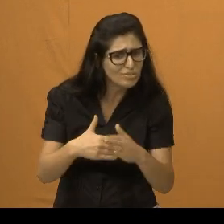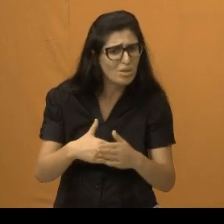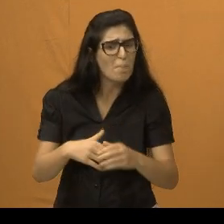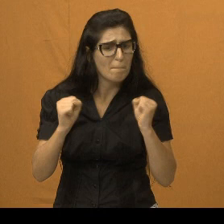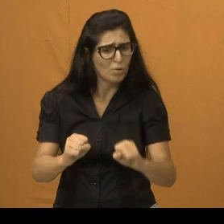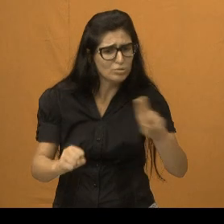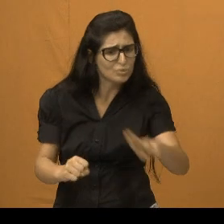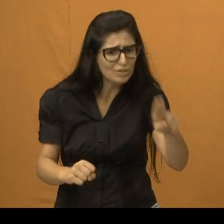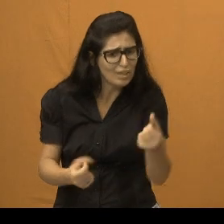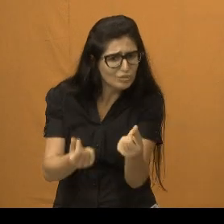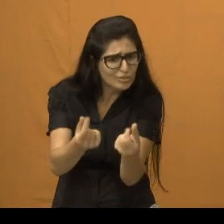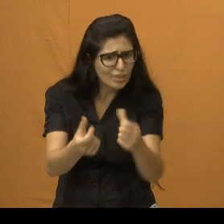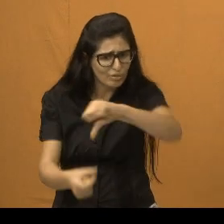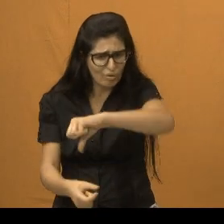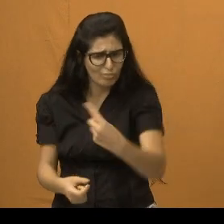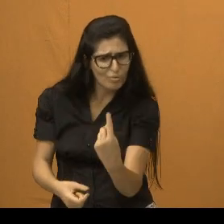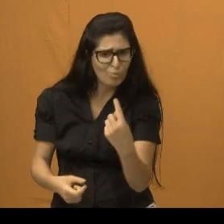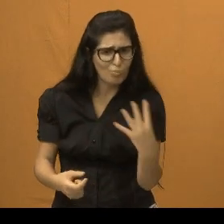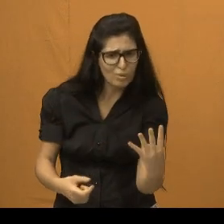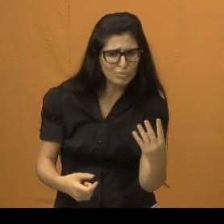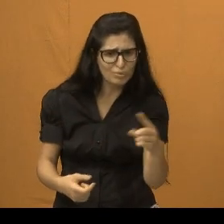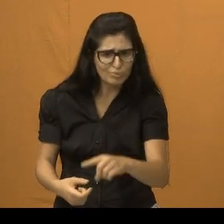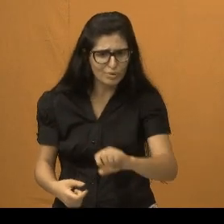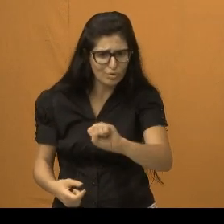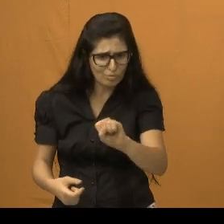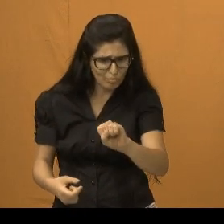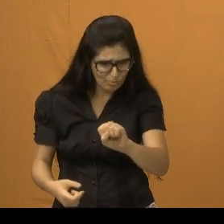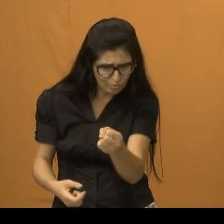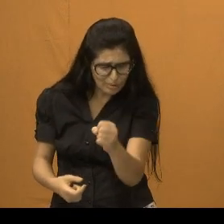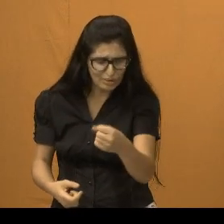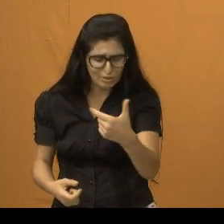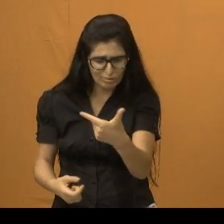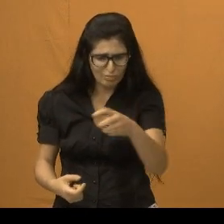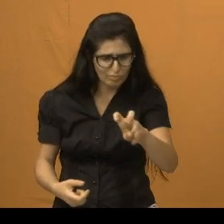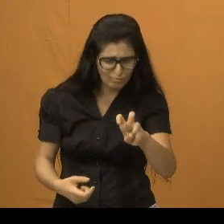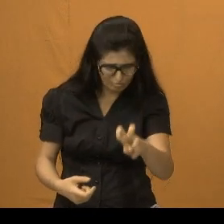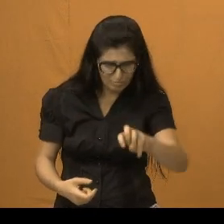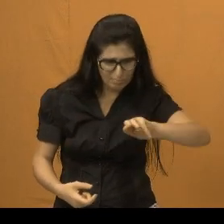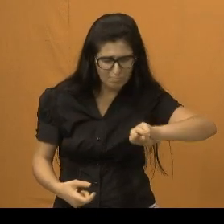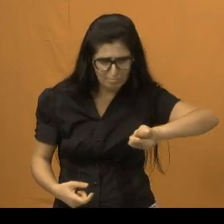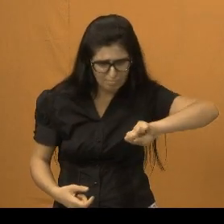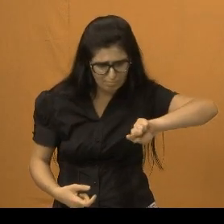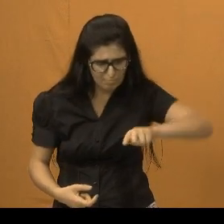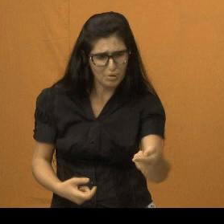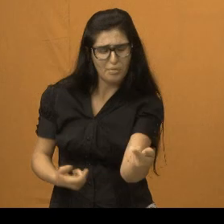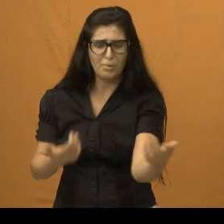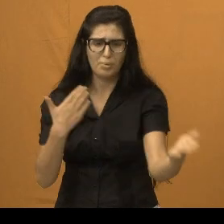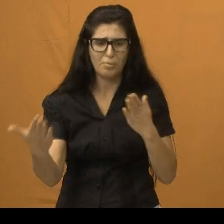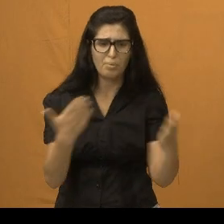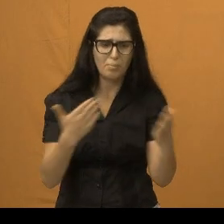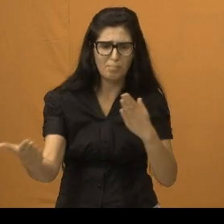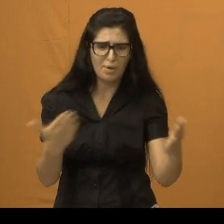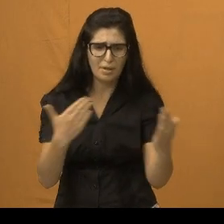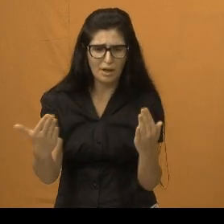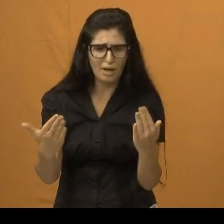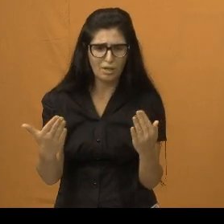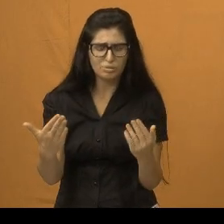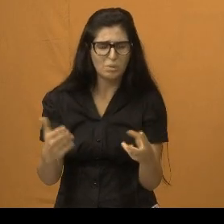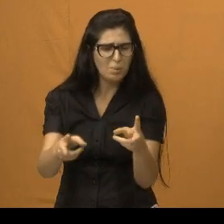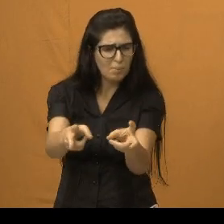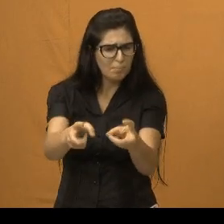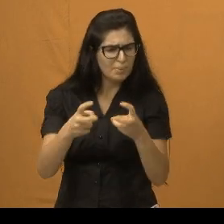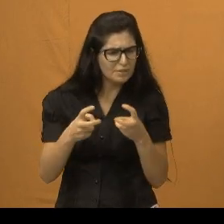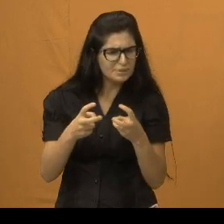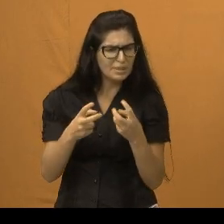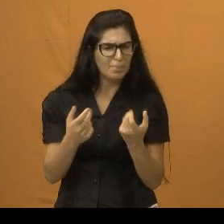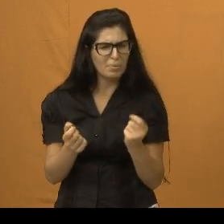914.825.000. Olhando o gráfico, a gente percebe possivelmente um crescimento, às vezes até um pouco grande, né? Porque o gráfico